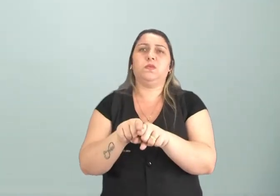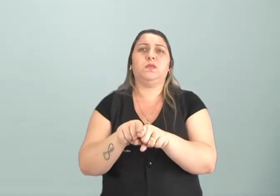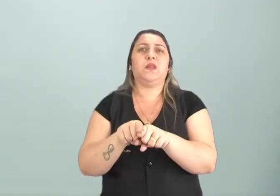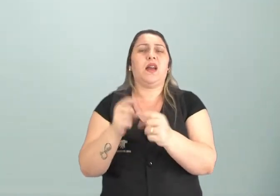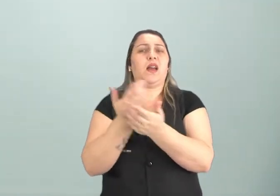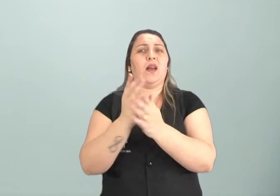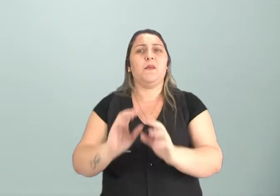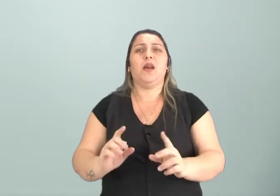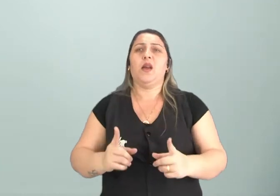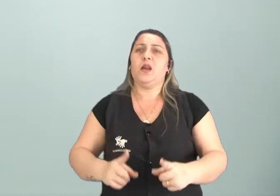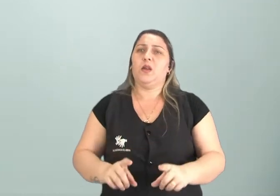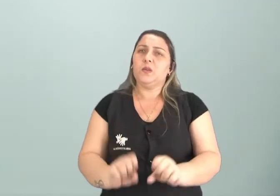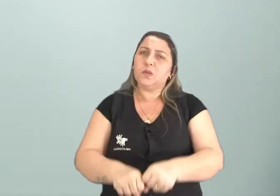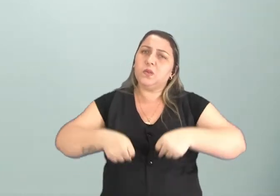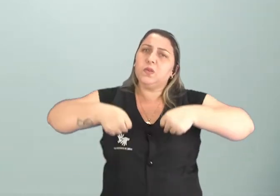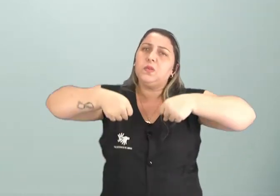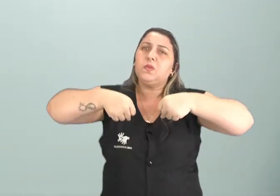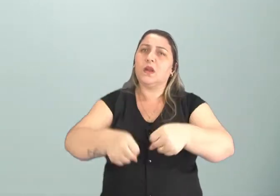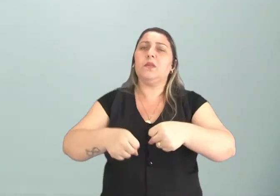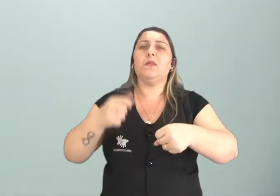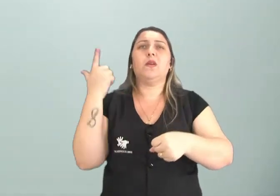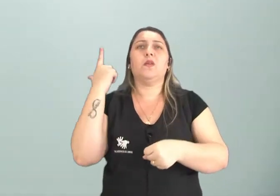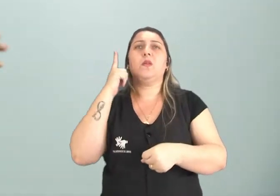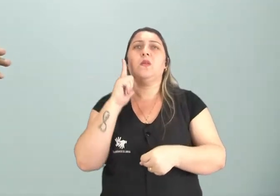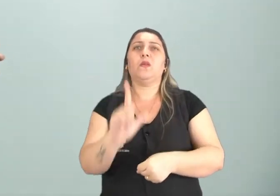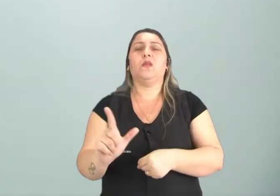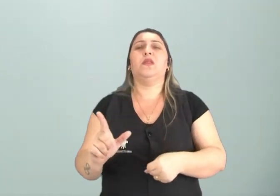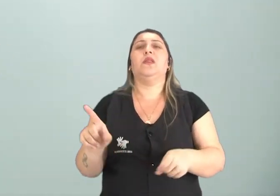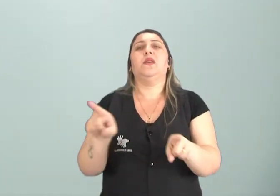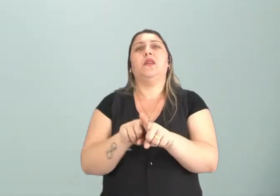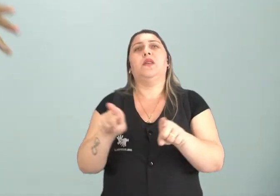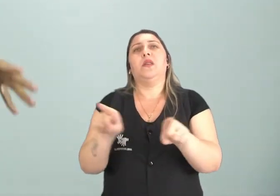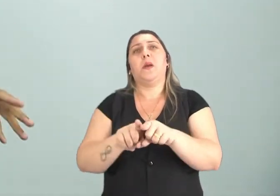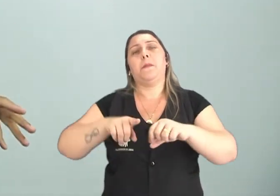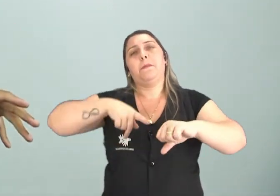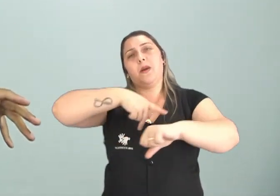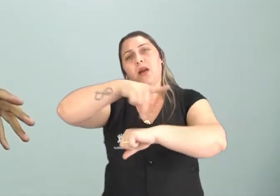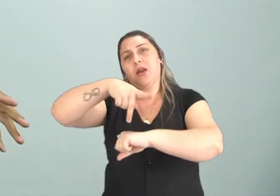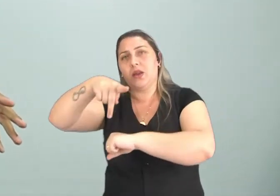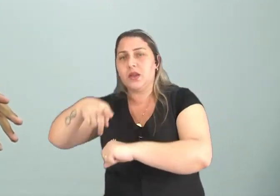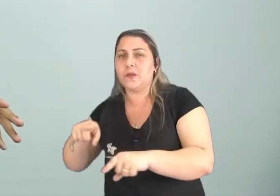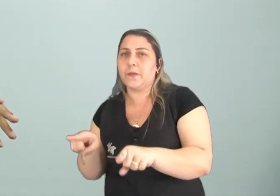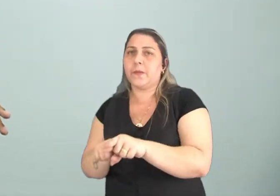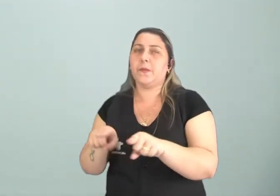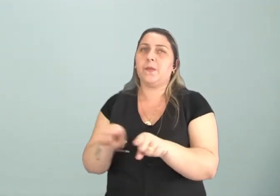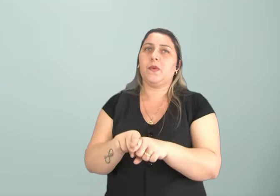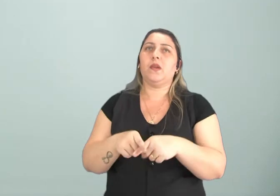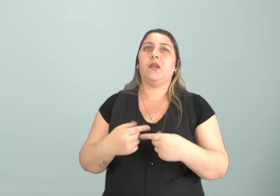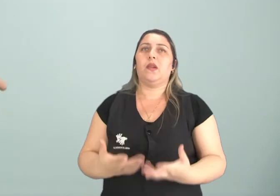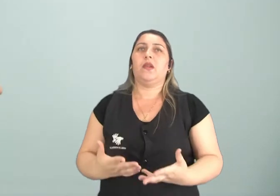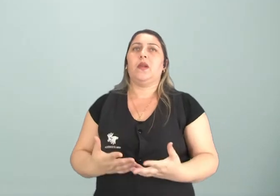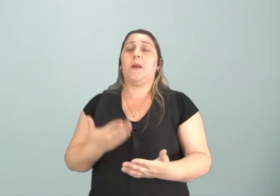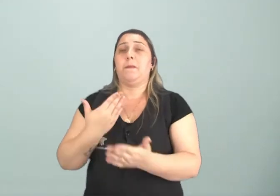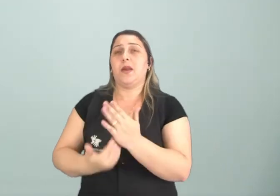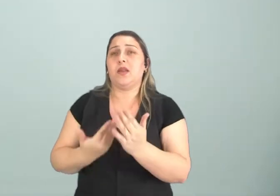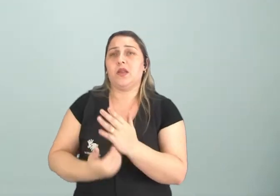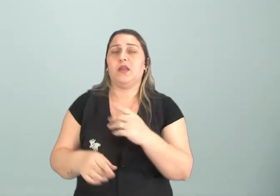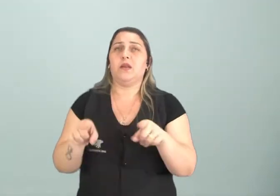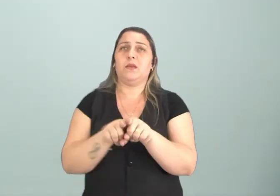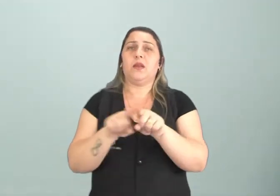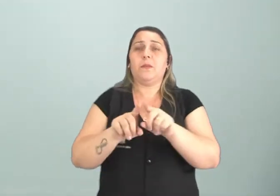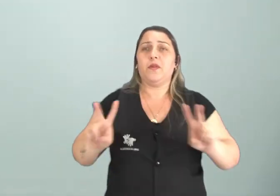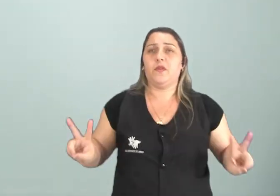que lutar para poder se reerguer, principalmente os países que, não só os países que saíram como perdedores, mas também